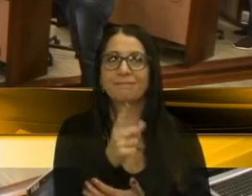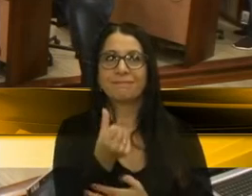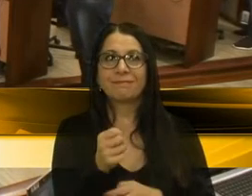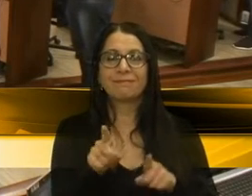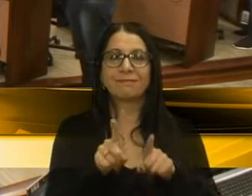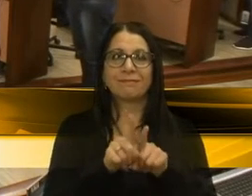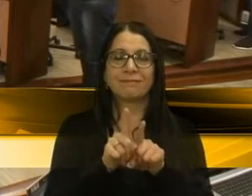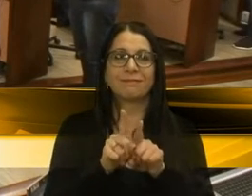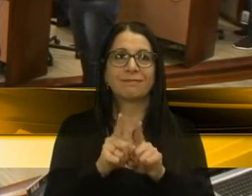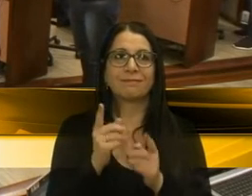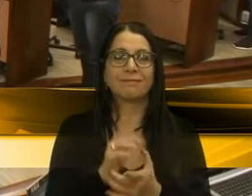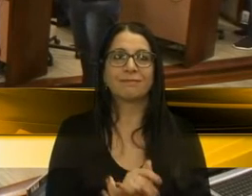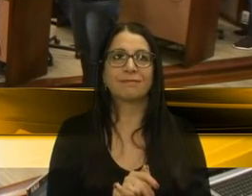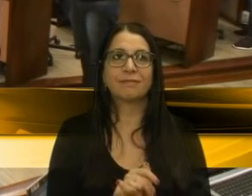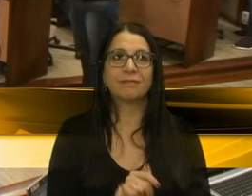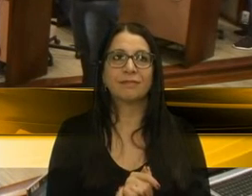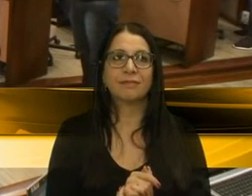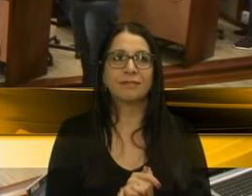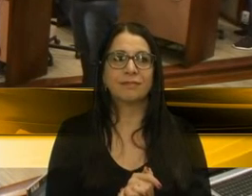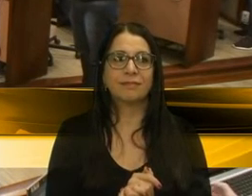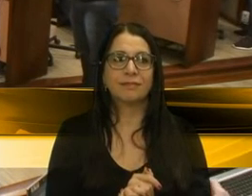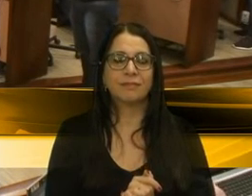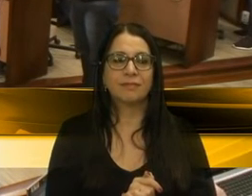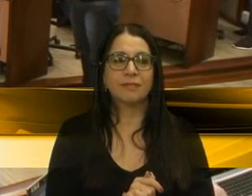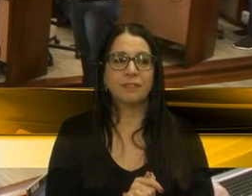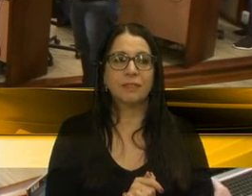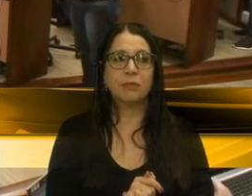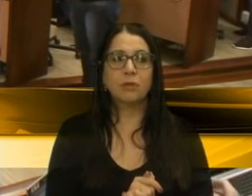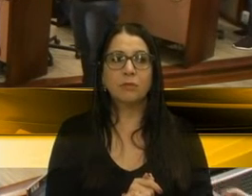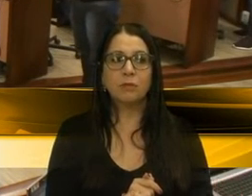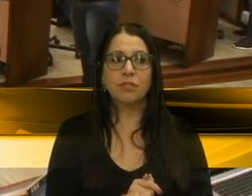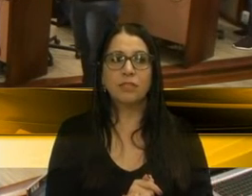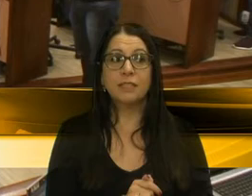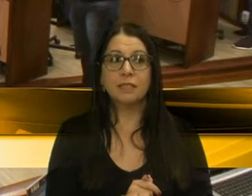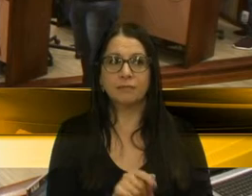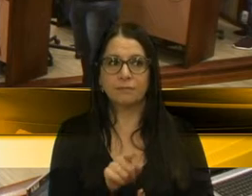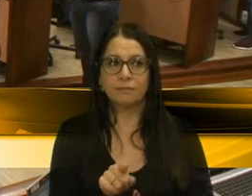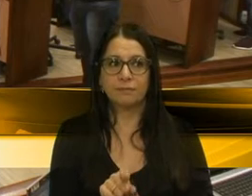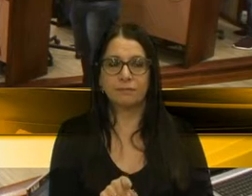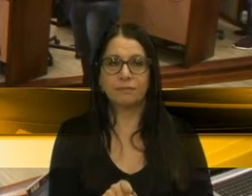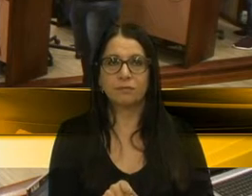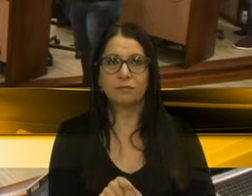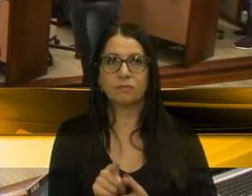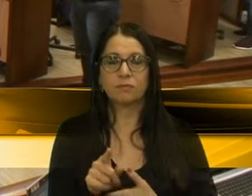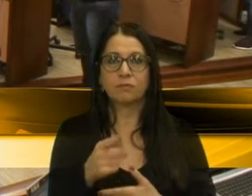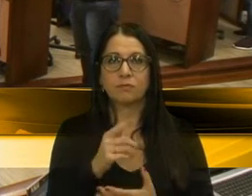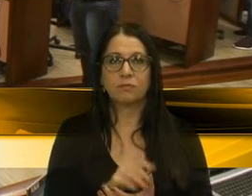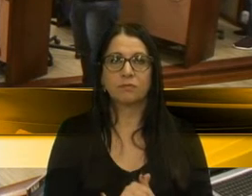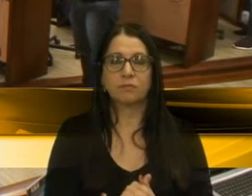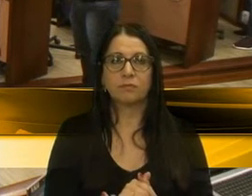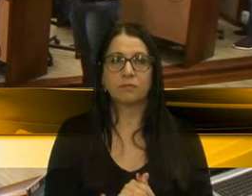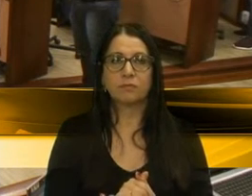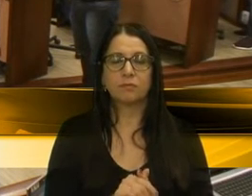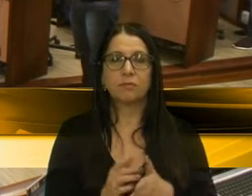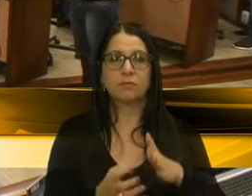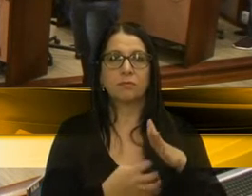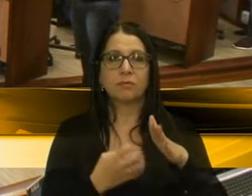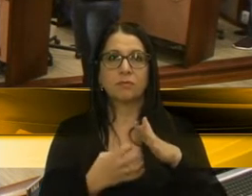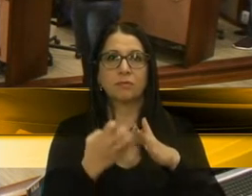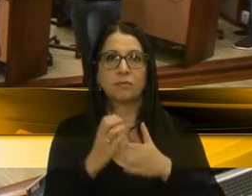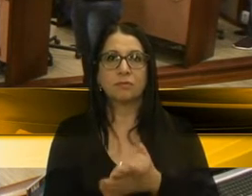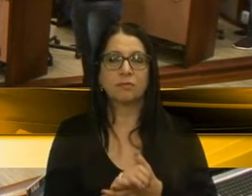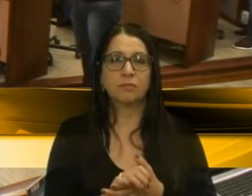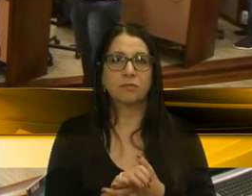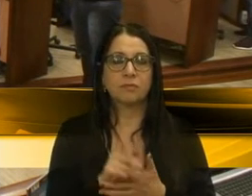E hoje, assim, temos de luto, podemos assim dizer, que faleceu então um empresário caxiense As palavras,